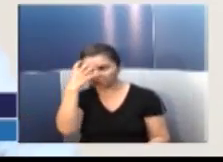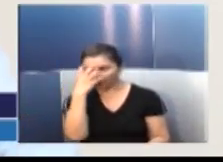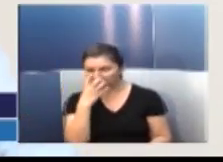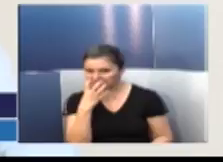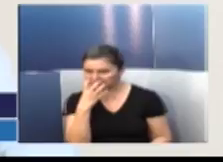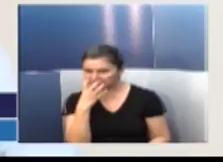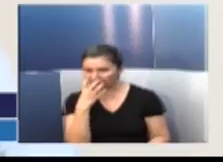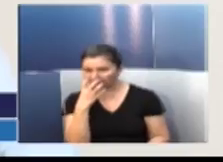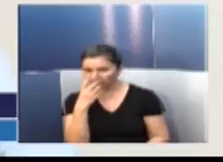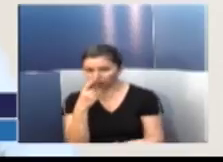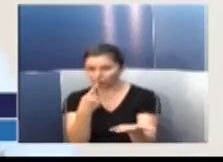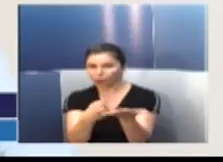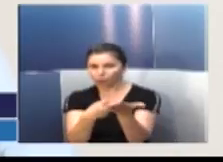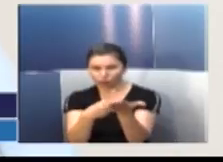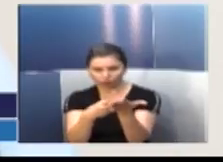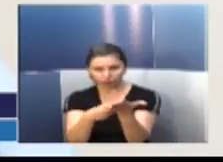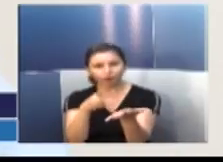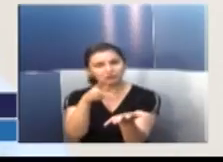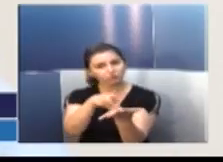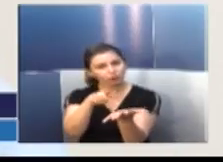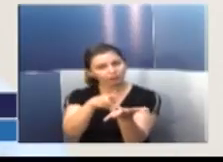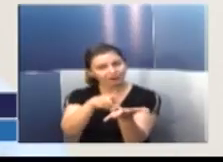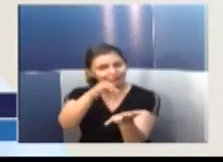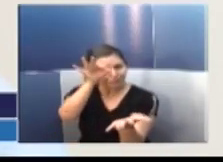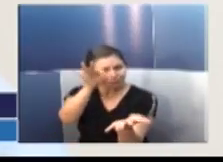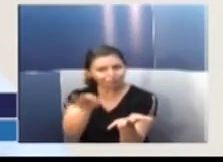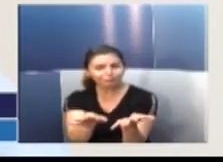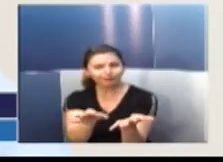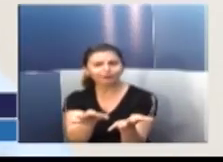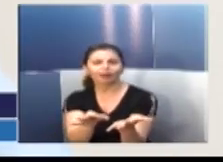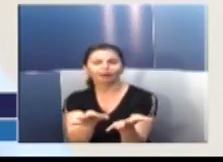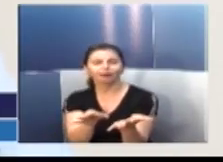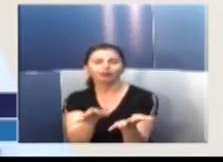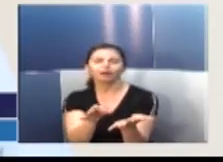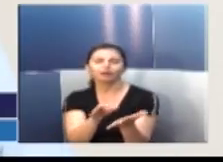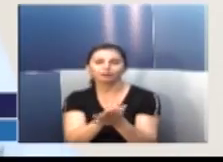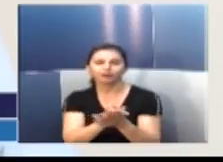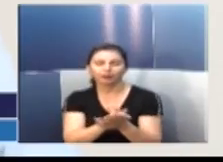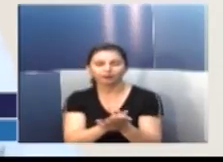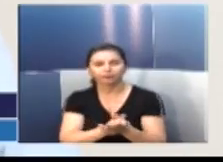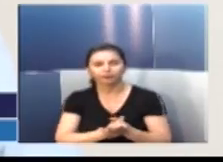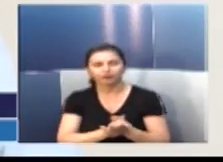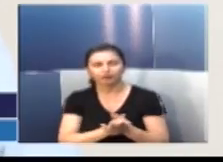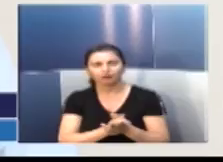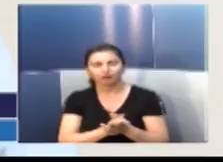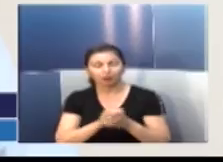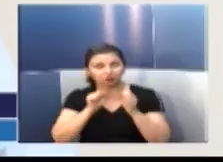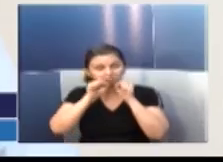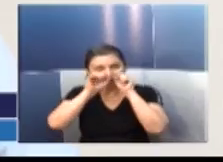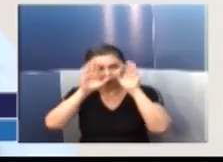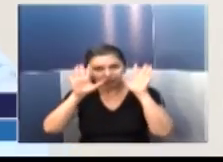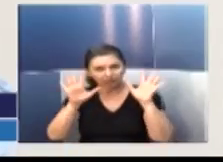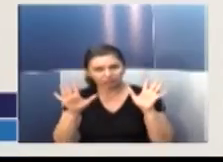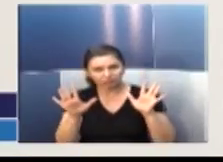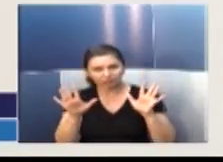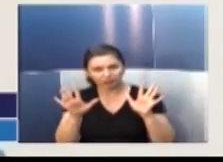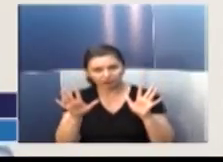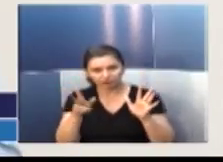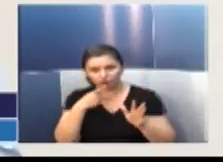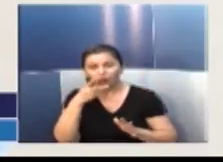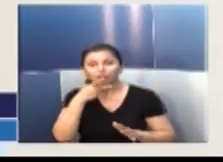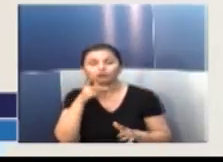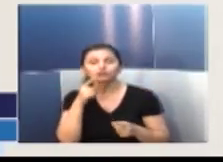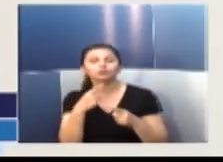seriedade e compromisso com a verdade absoluta naquilo que diz respeito, principalmente à transparência. Digo